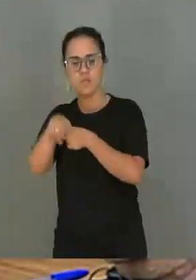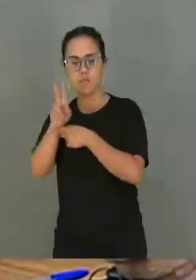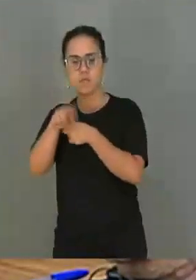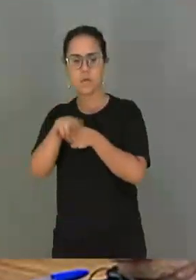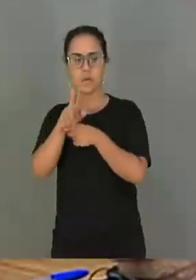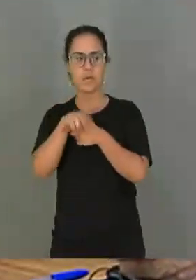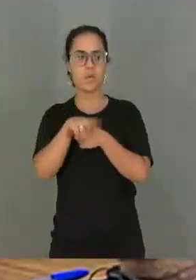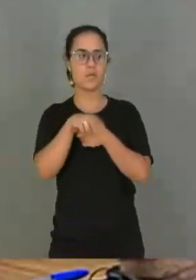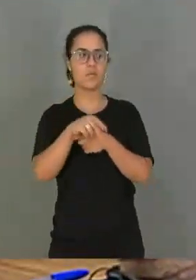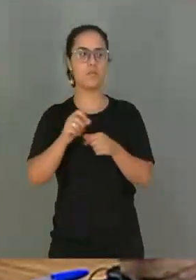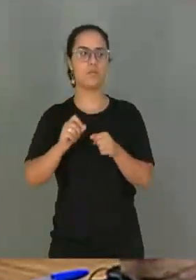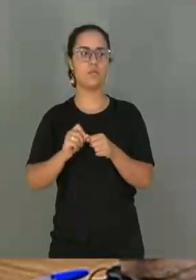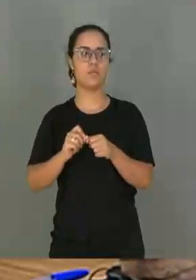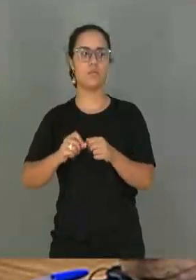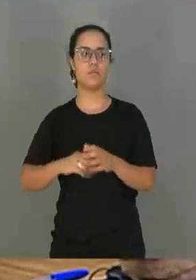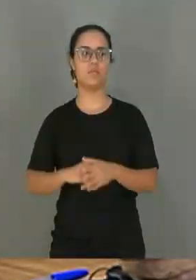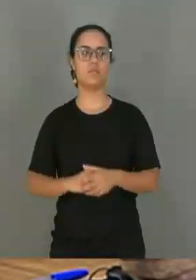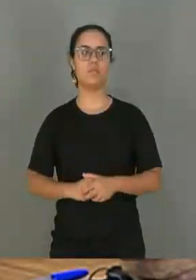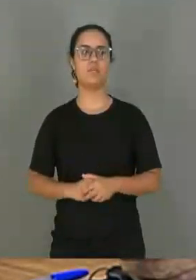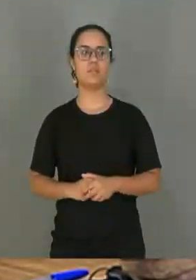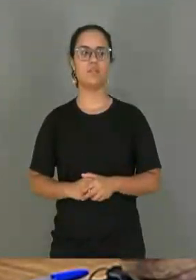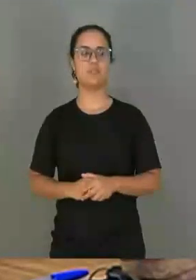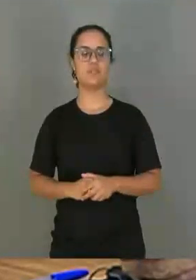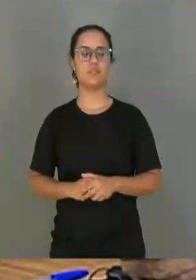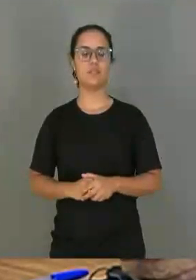visita que o ministro fez, Barroso,